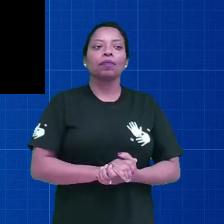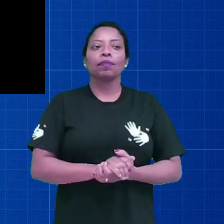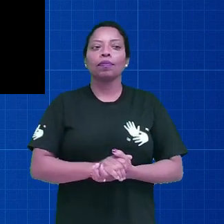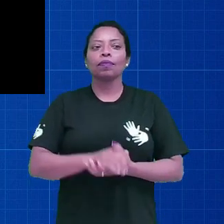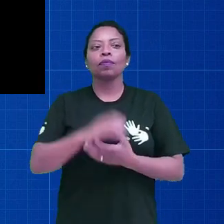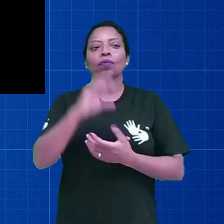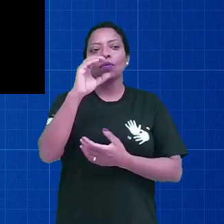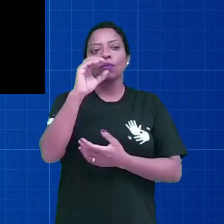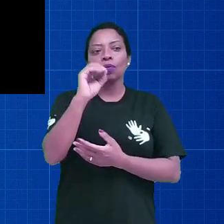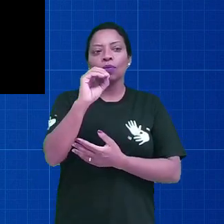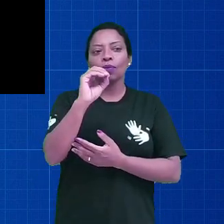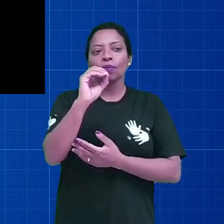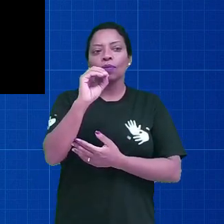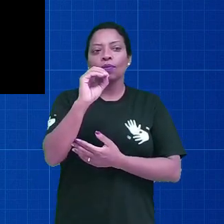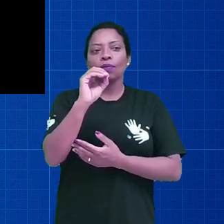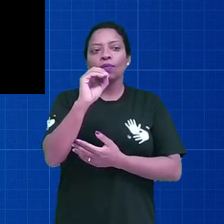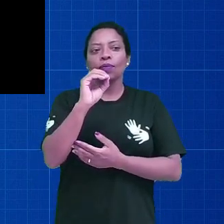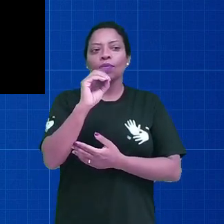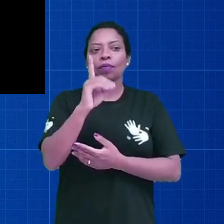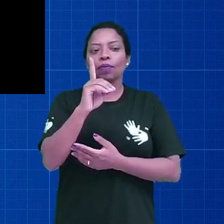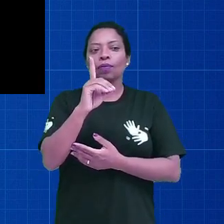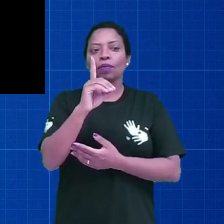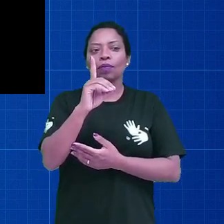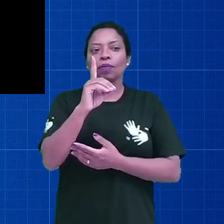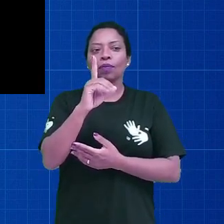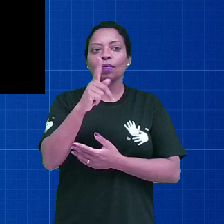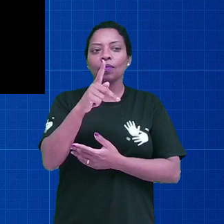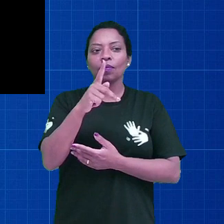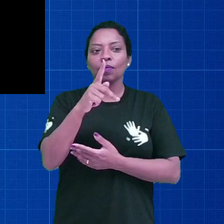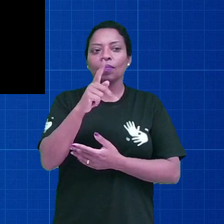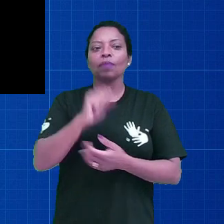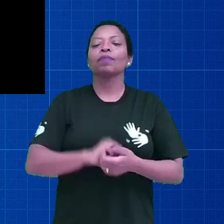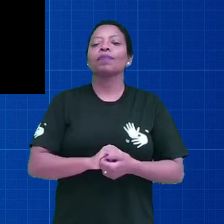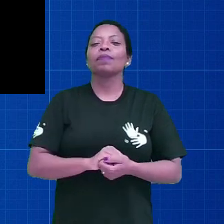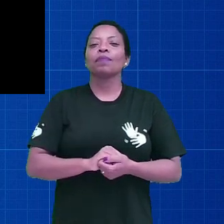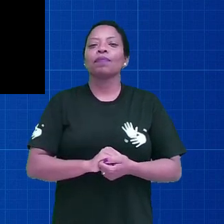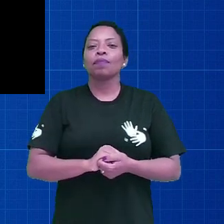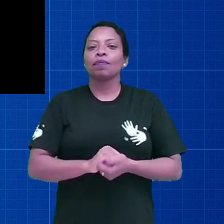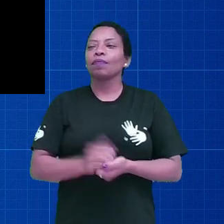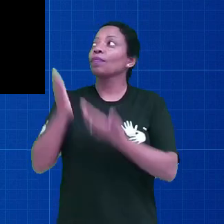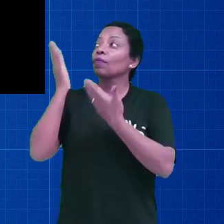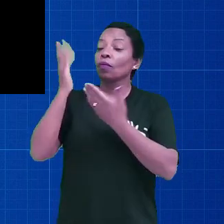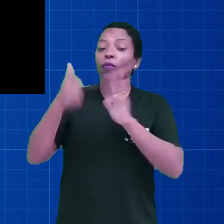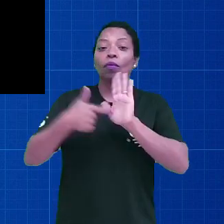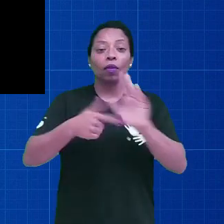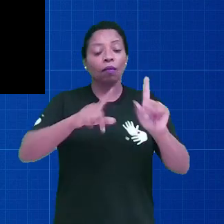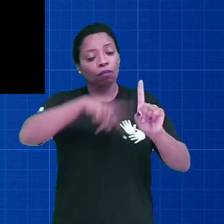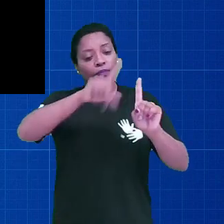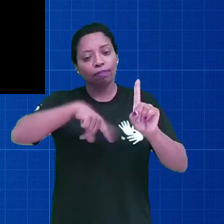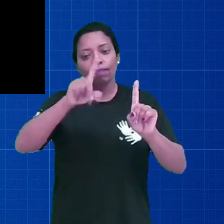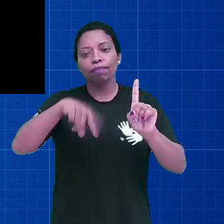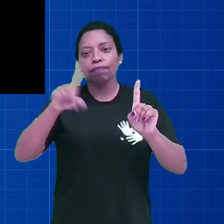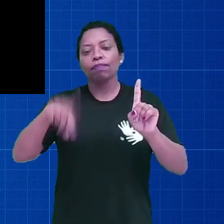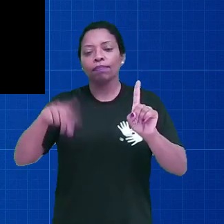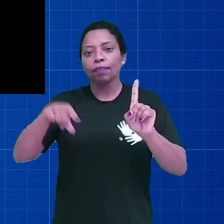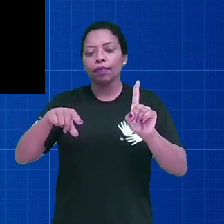oscilação decadal do Pacífico. Essa oscilação decadal do Pacífico,